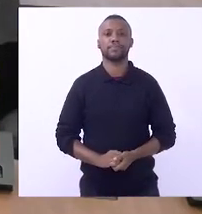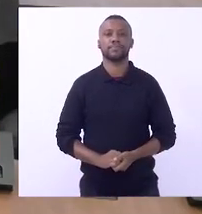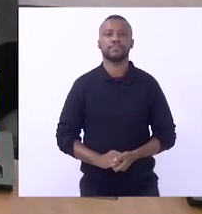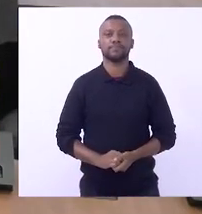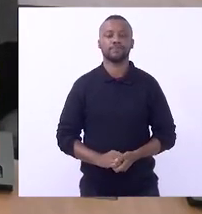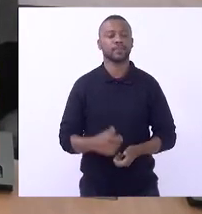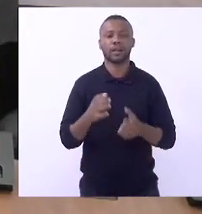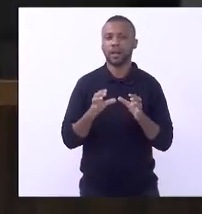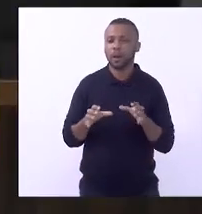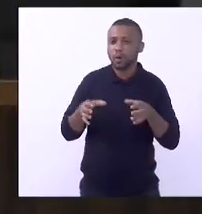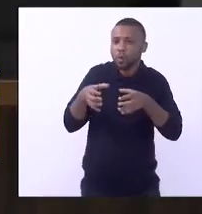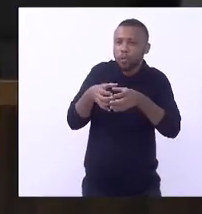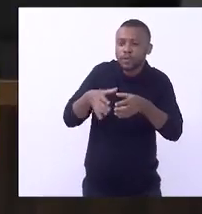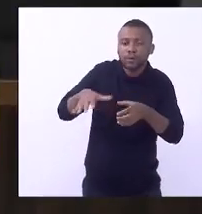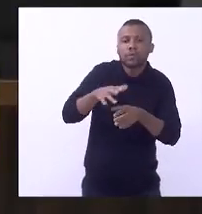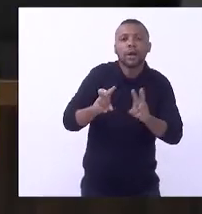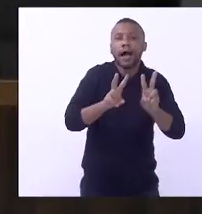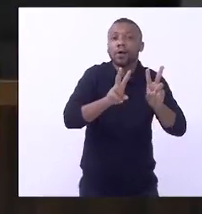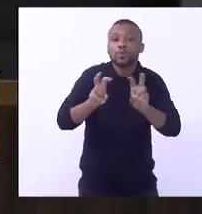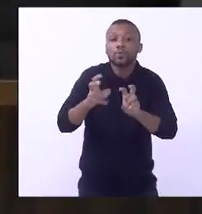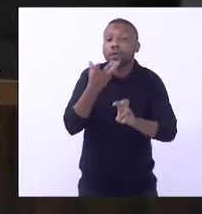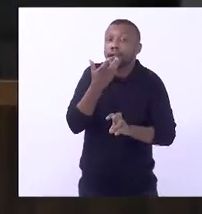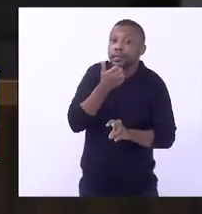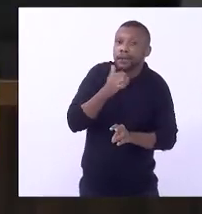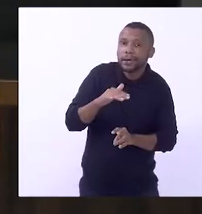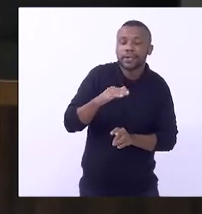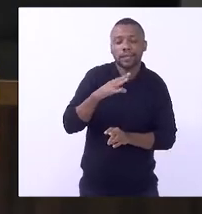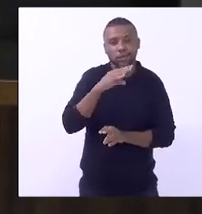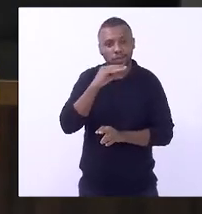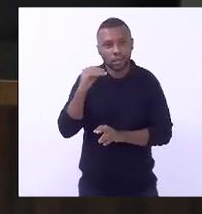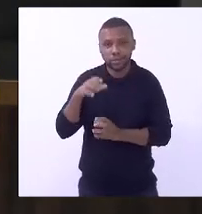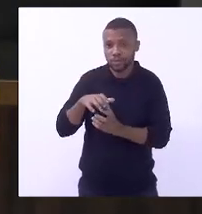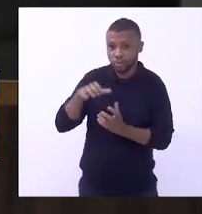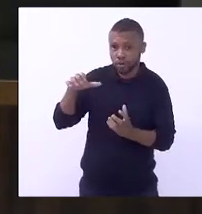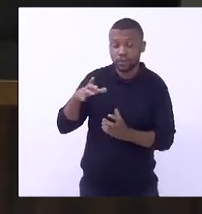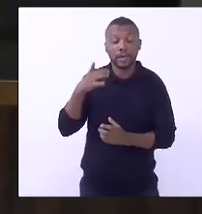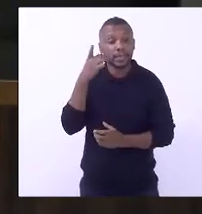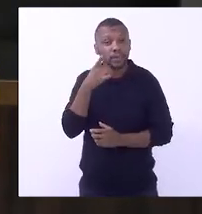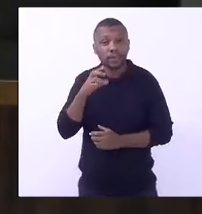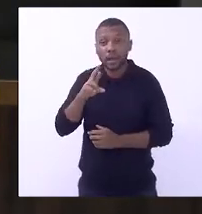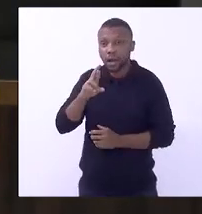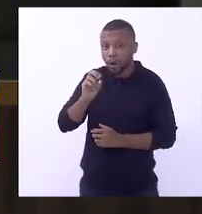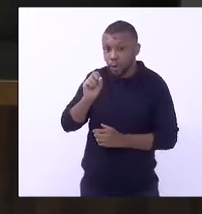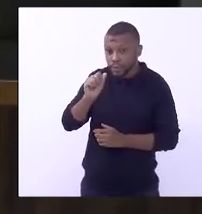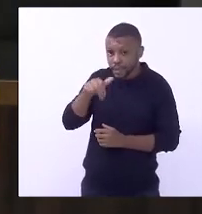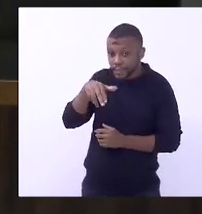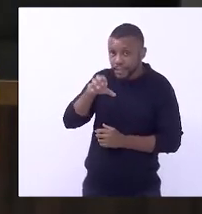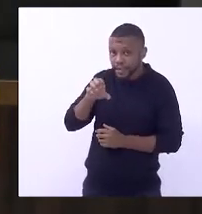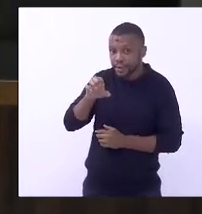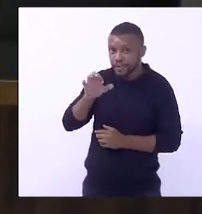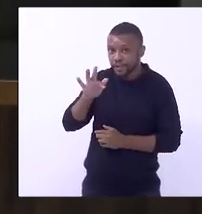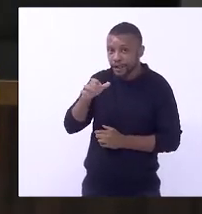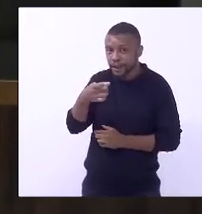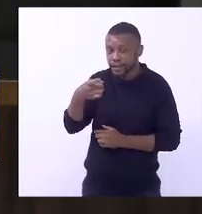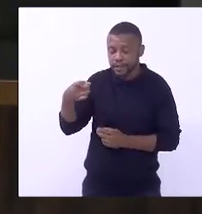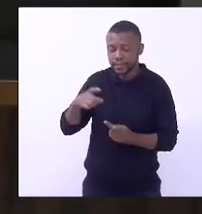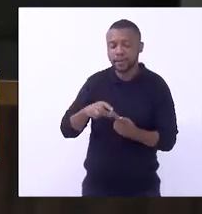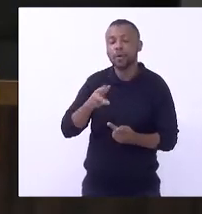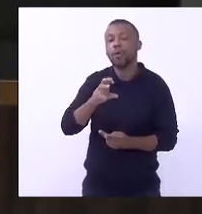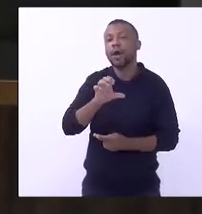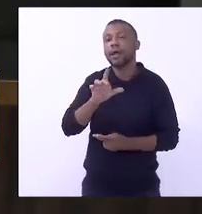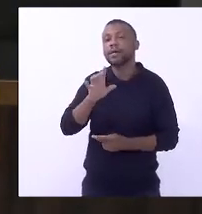Pela Comissão de Assuntos da Criança e do Adolescente e do Idoso, deputada Rosane Félix, deputado Rosane Félix, deputado Elton